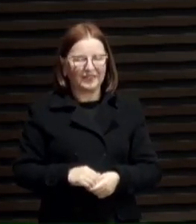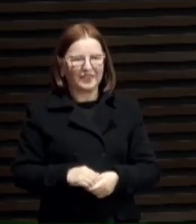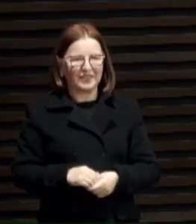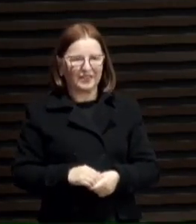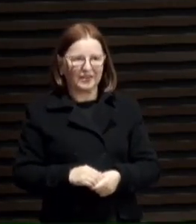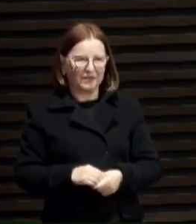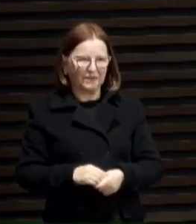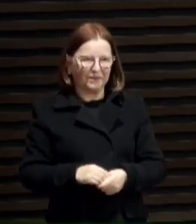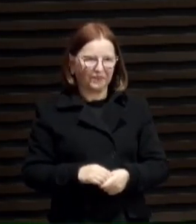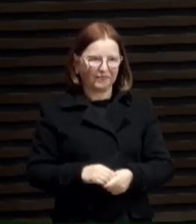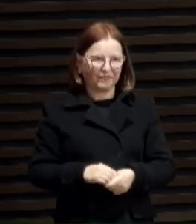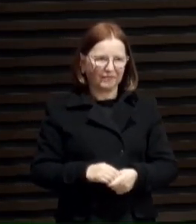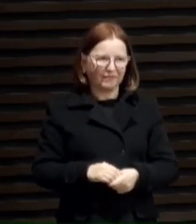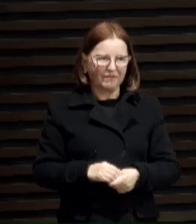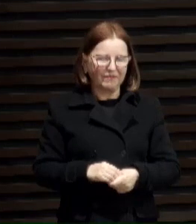Depois,